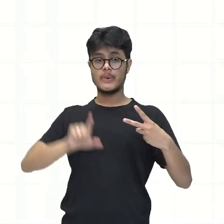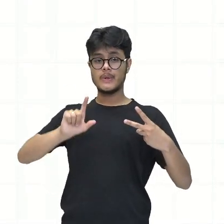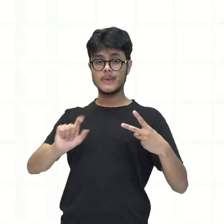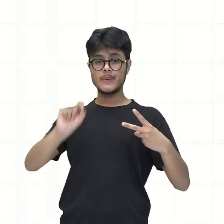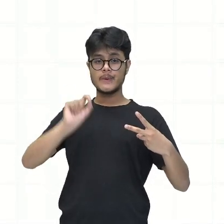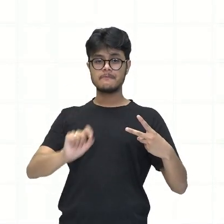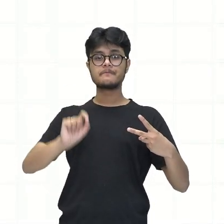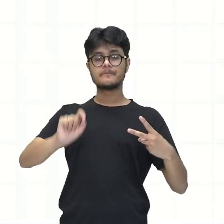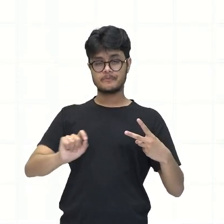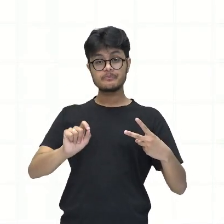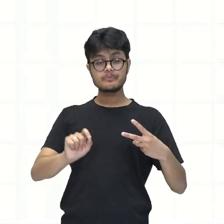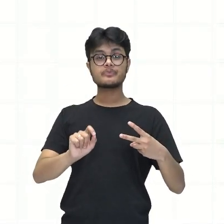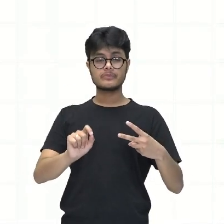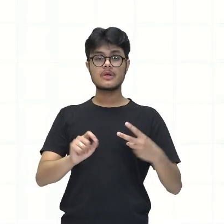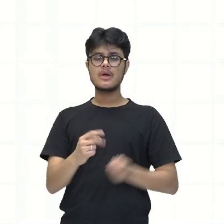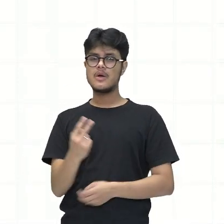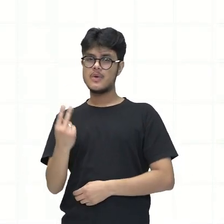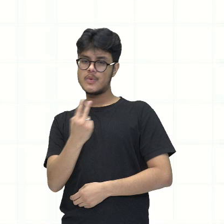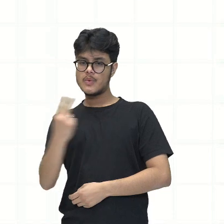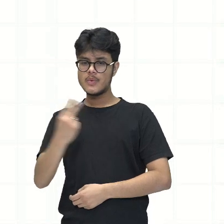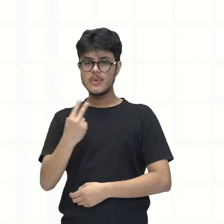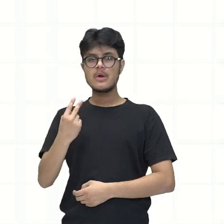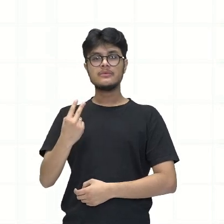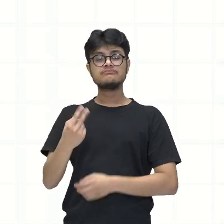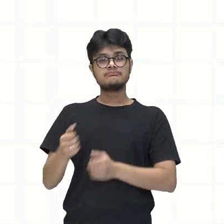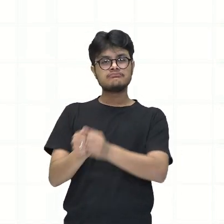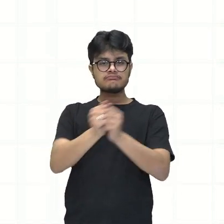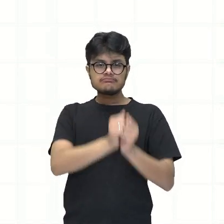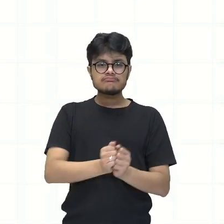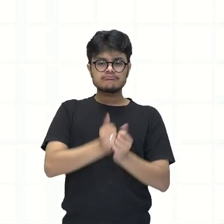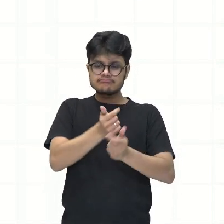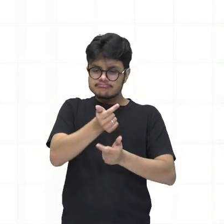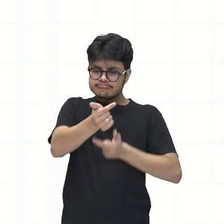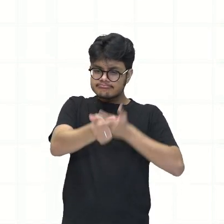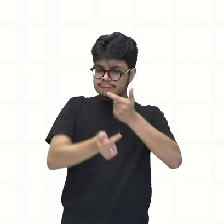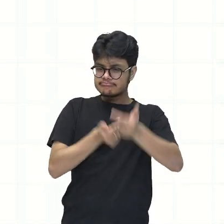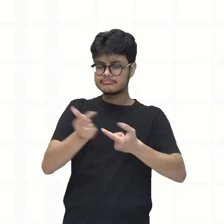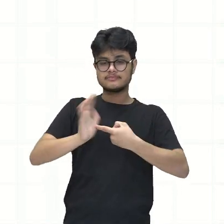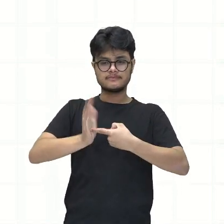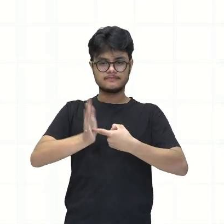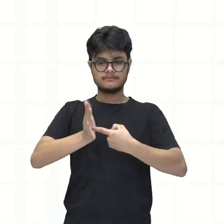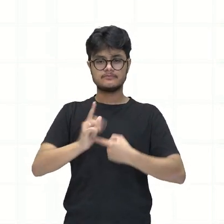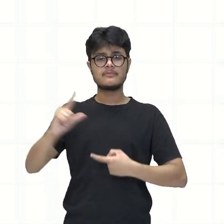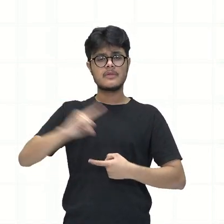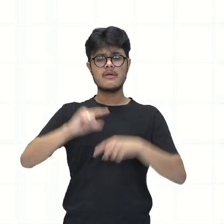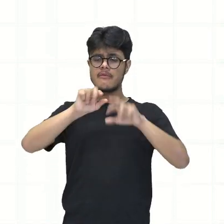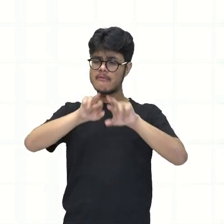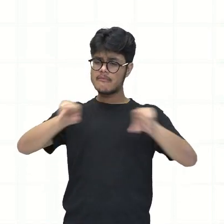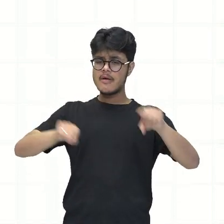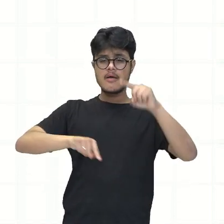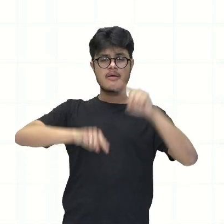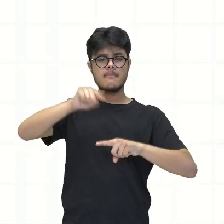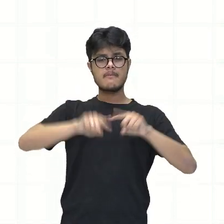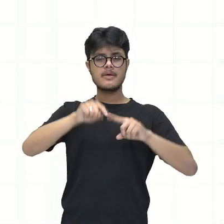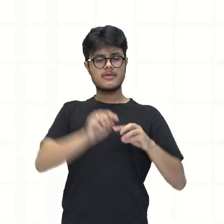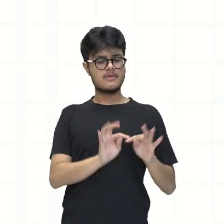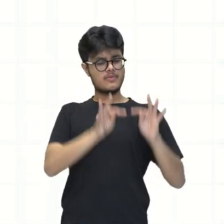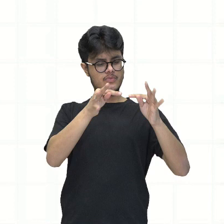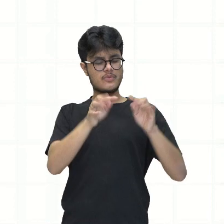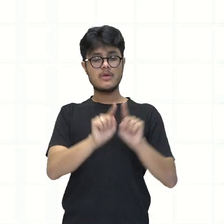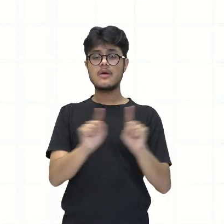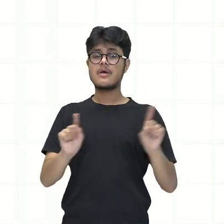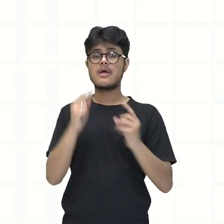mais máquinas simples trabalhando juntas. Podem conter partes de diversas origens tecnológicas,